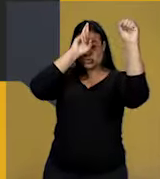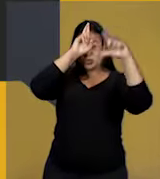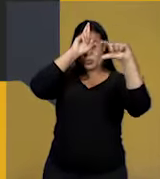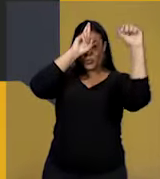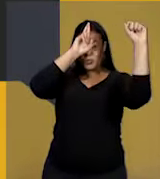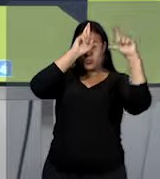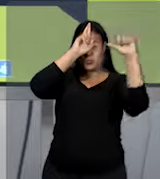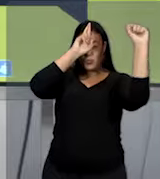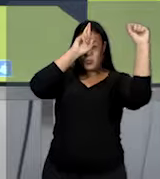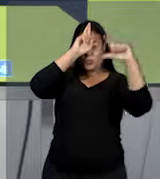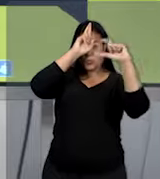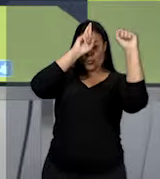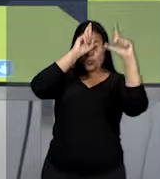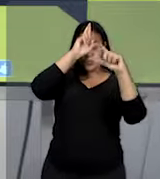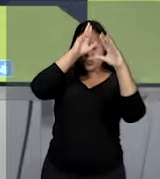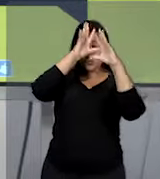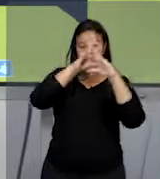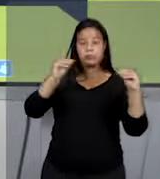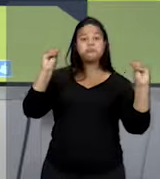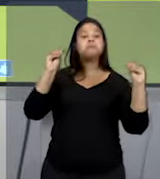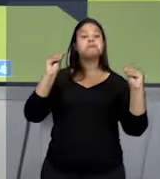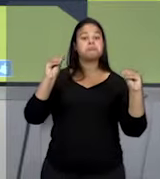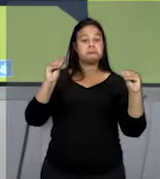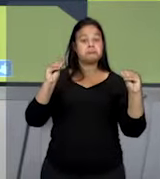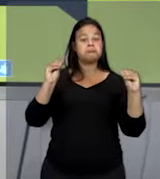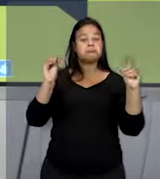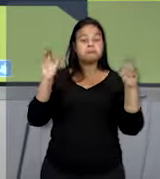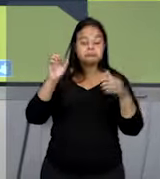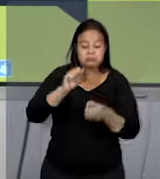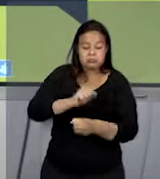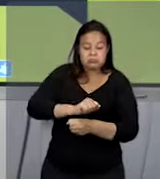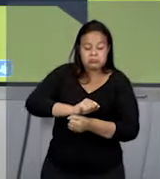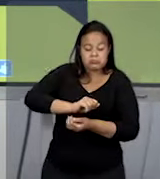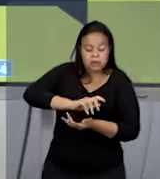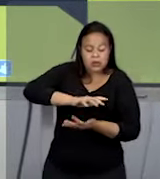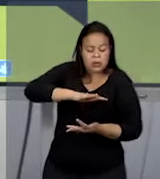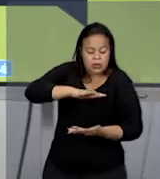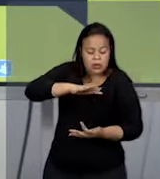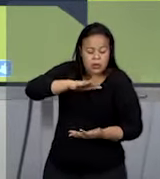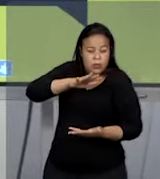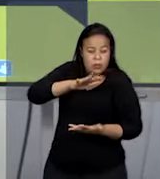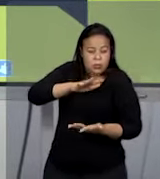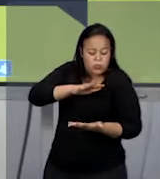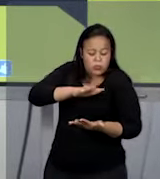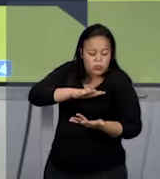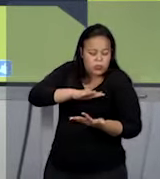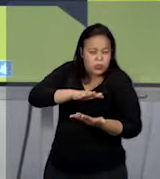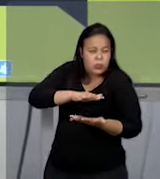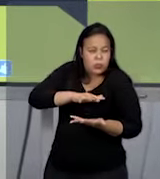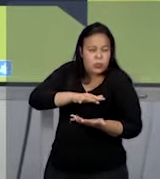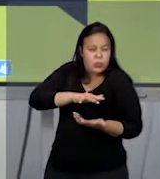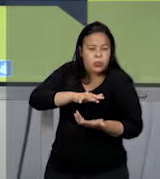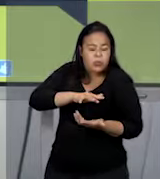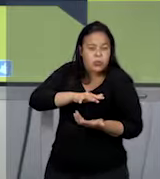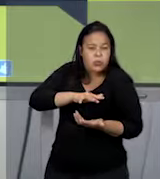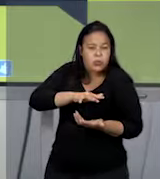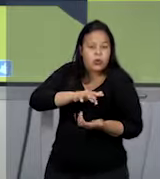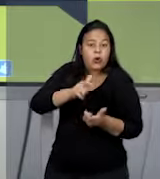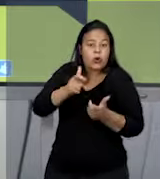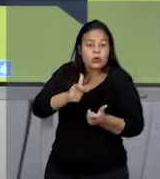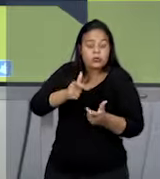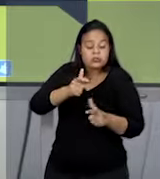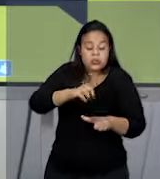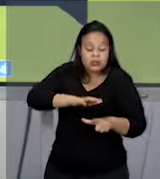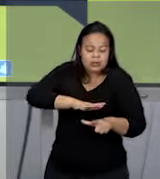sombra praticamente irá sumir, irá ficar bem pequenininha ali, no pé da varinha, né, da vara de gnomo.